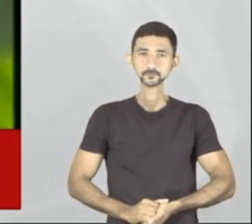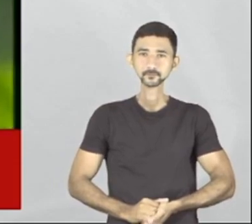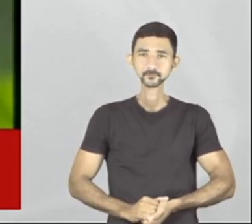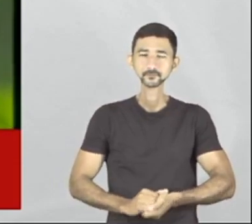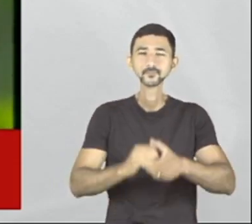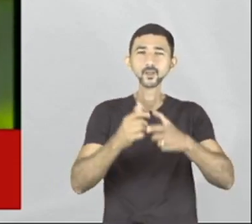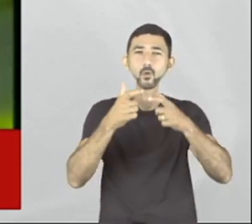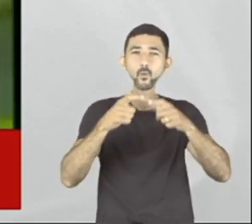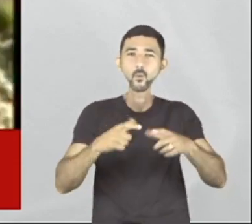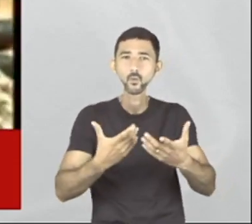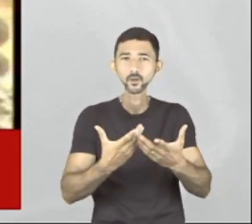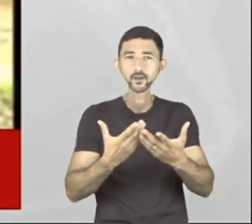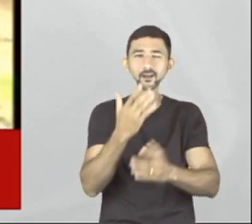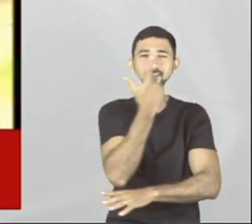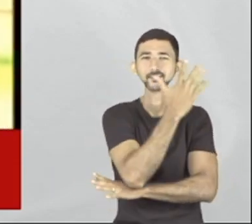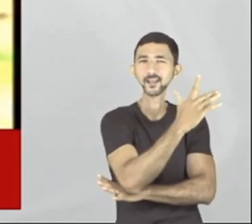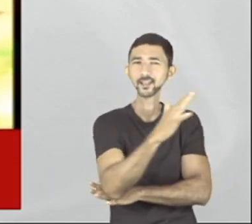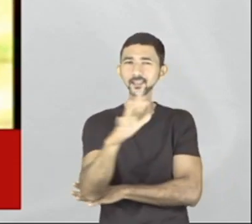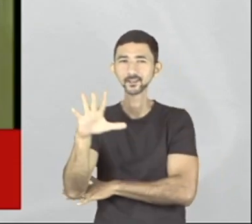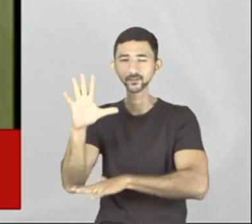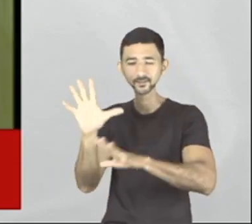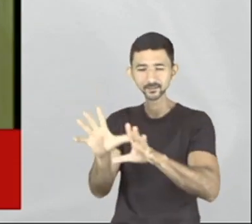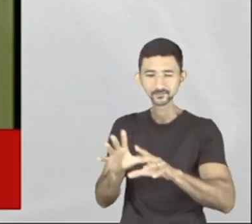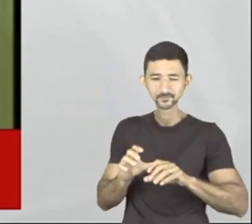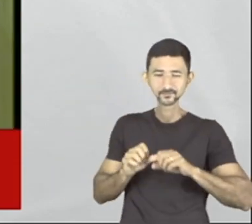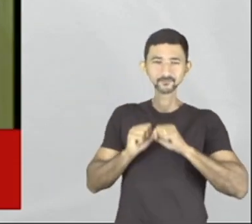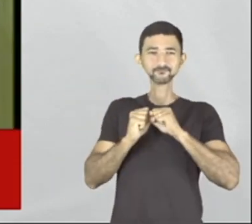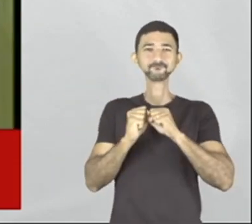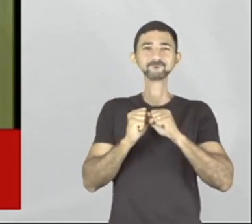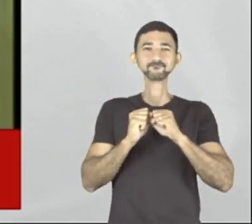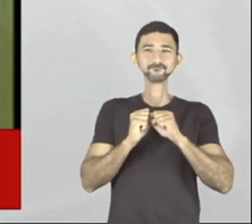Um lugar onde a natureza te acolhe.